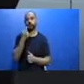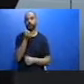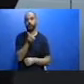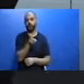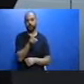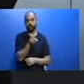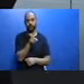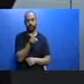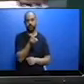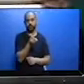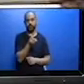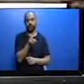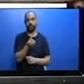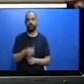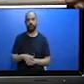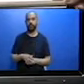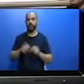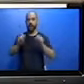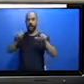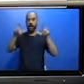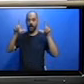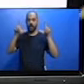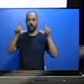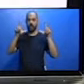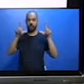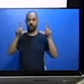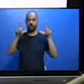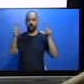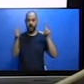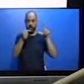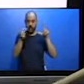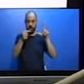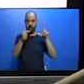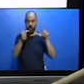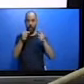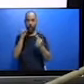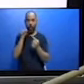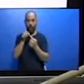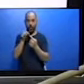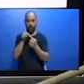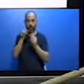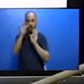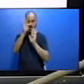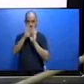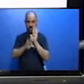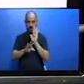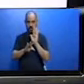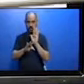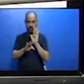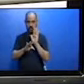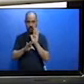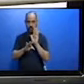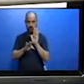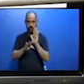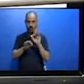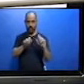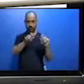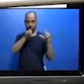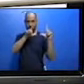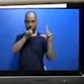texto e a imagem é adequada ao texto é sim ou não